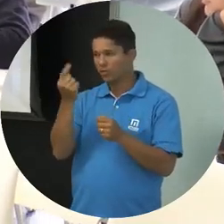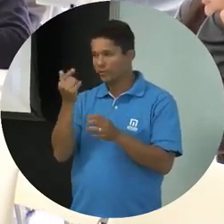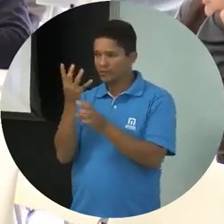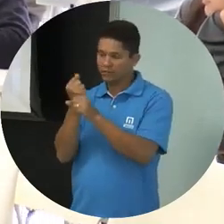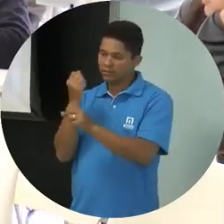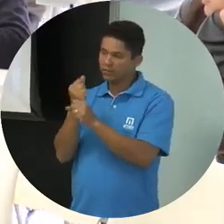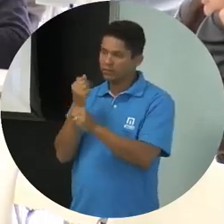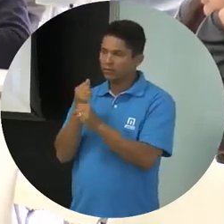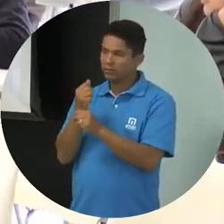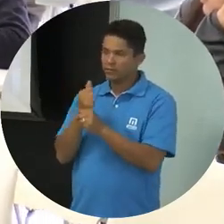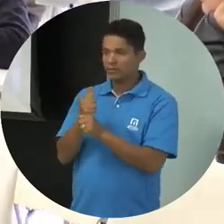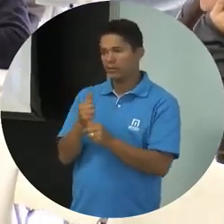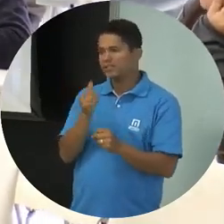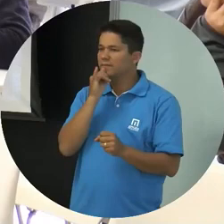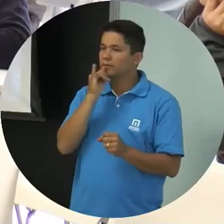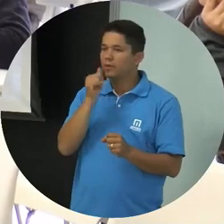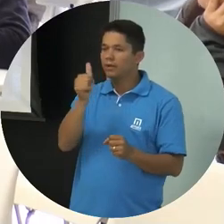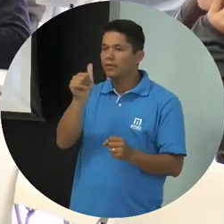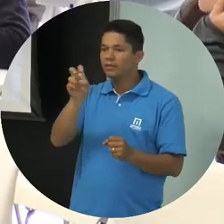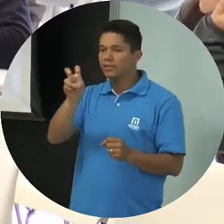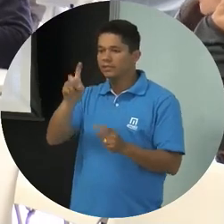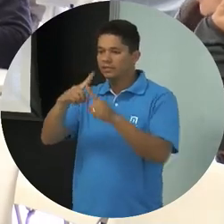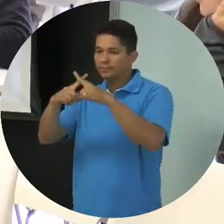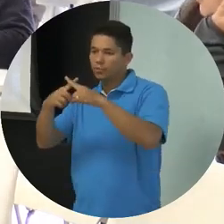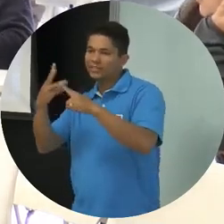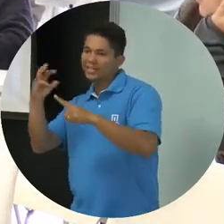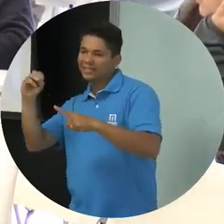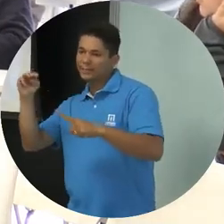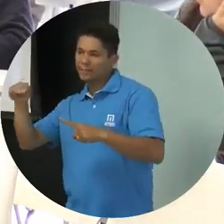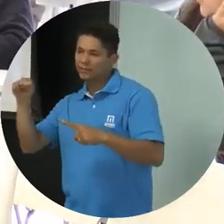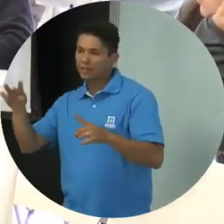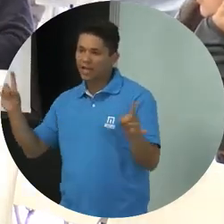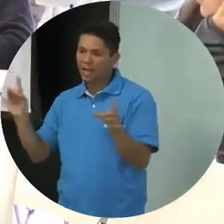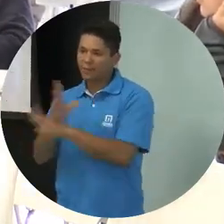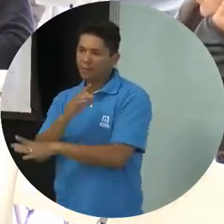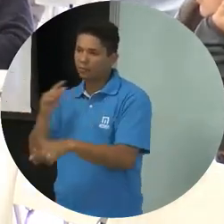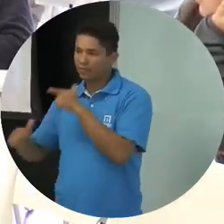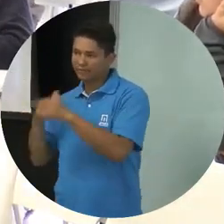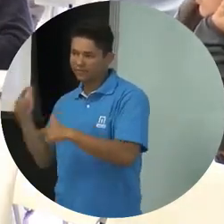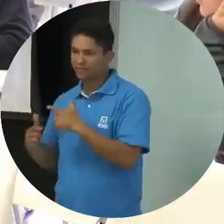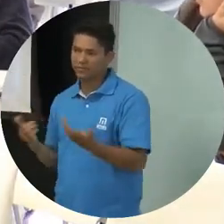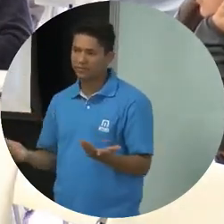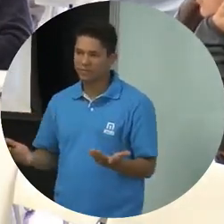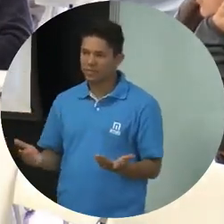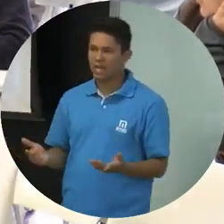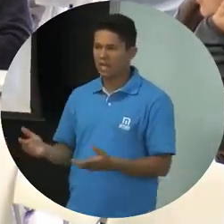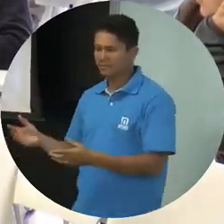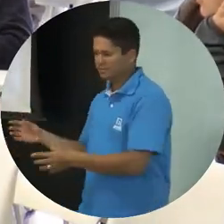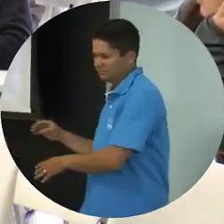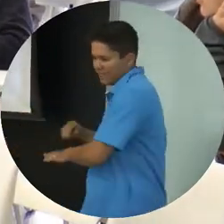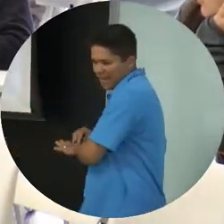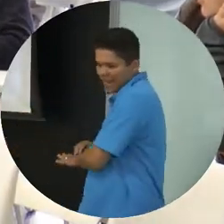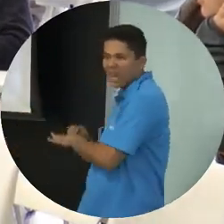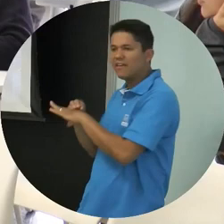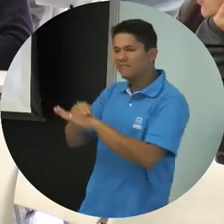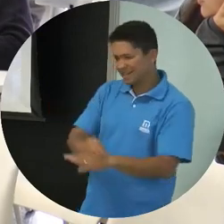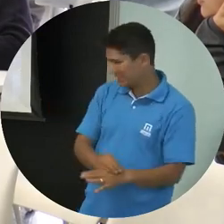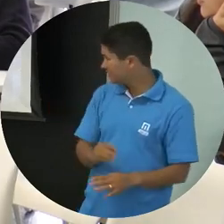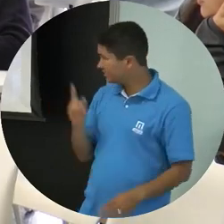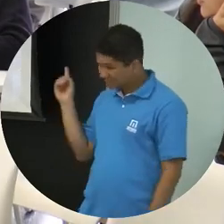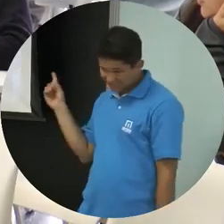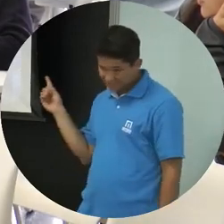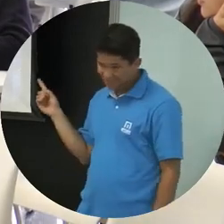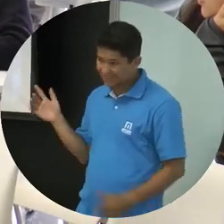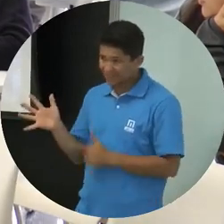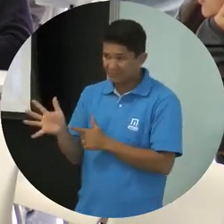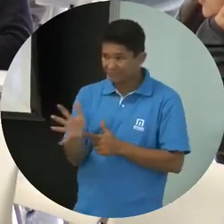único, vou fazer 15 por 30 e acabou o trabalho, Óbvio que você não vai mobilizar uma máquina dessa. E não